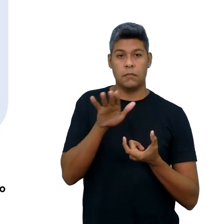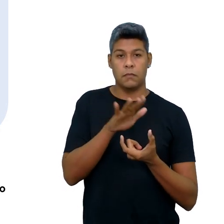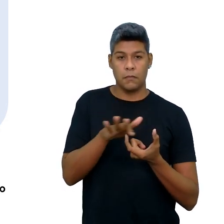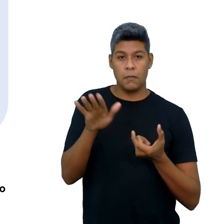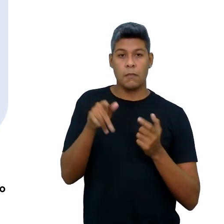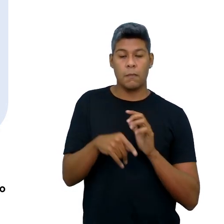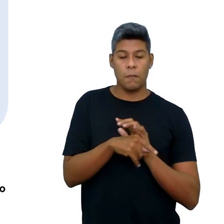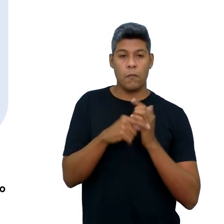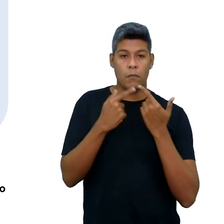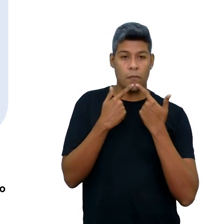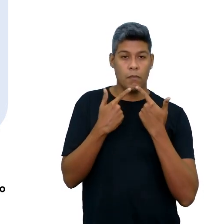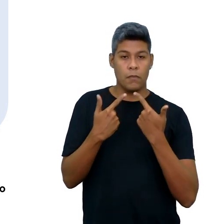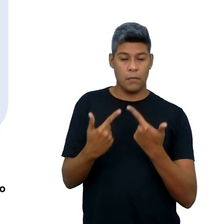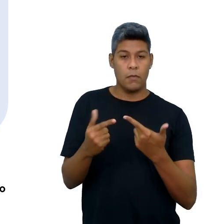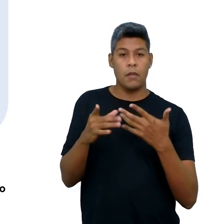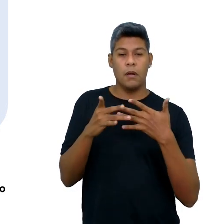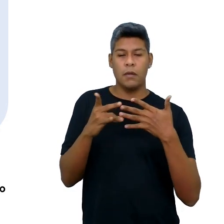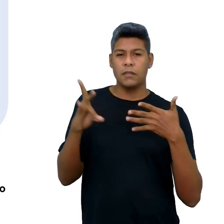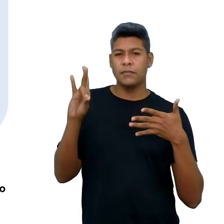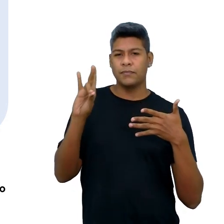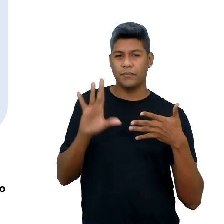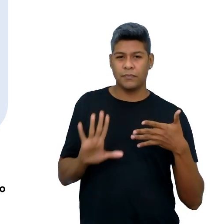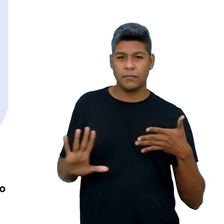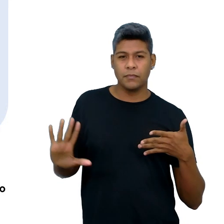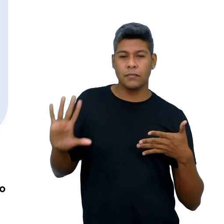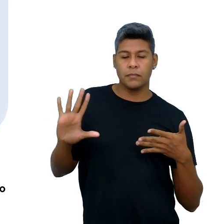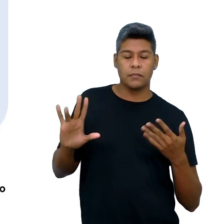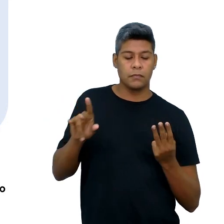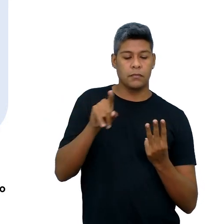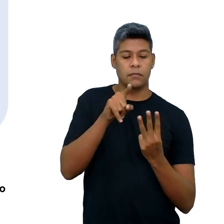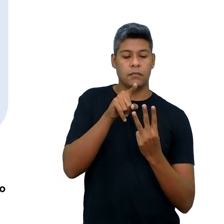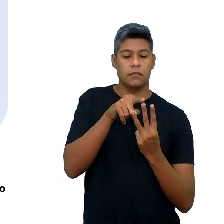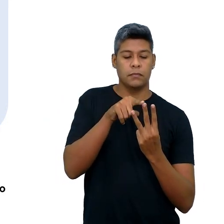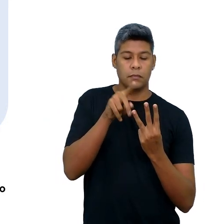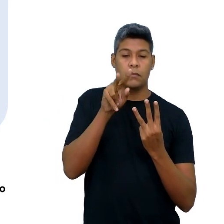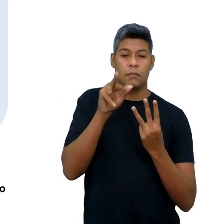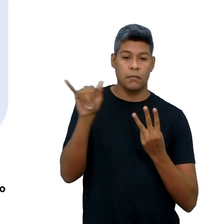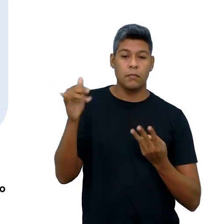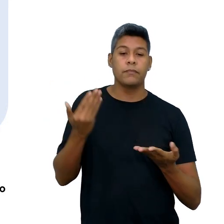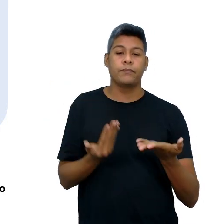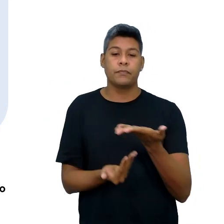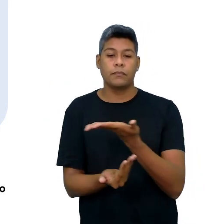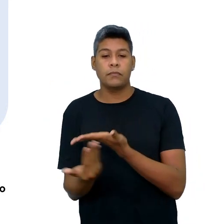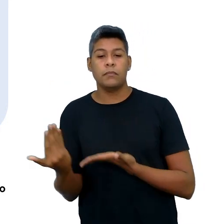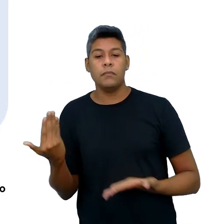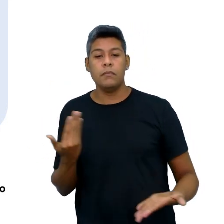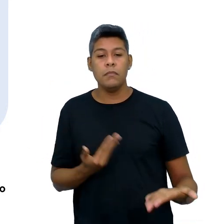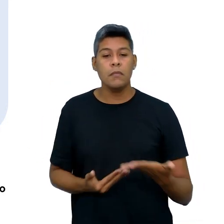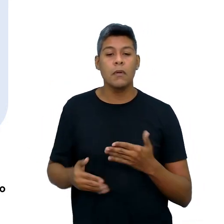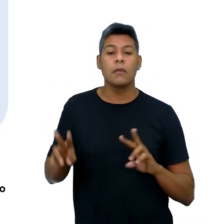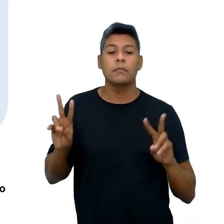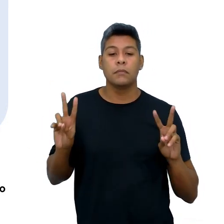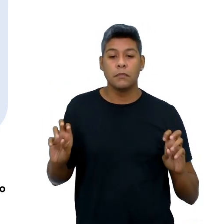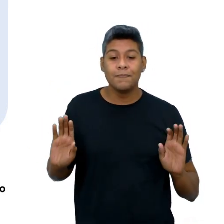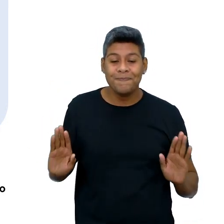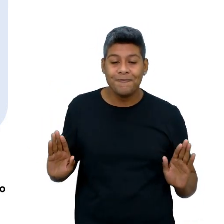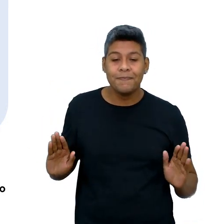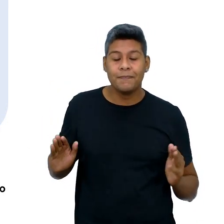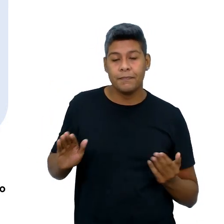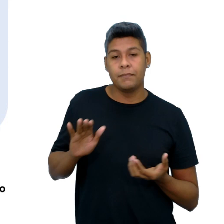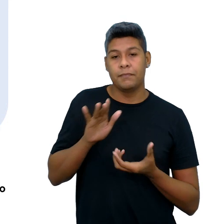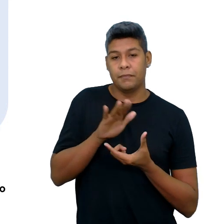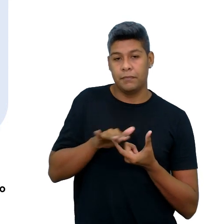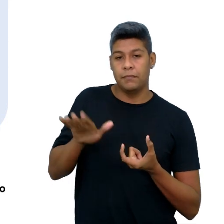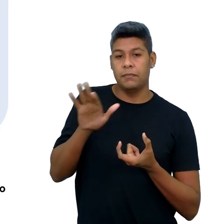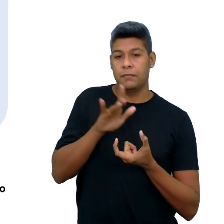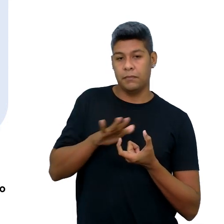análise linguística e semiótica. No segundo momento, nós iremos relacionar o tema central, letramento, com